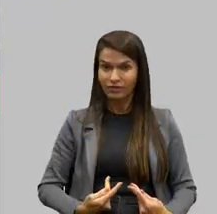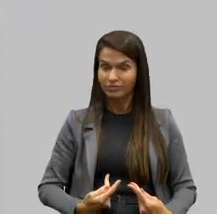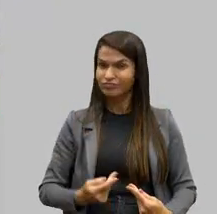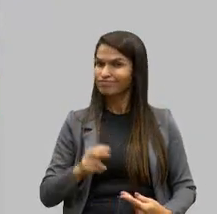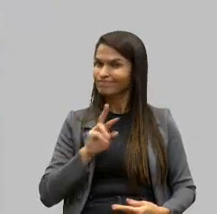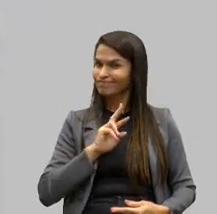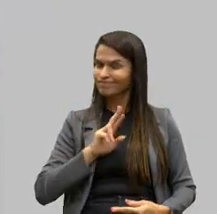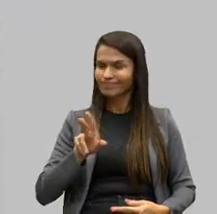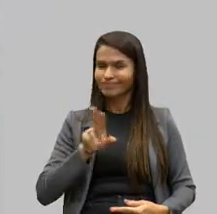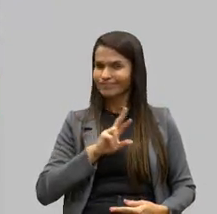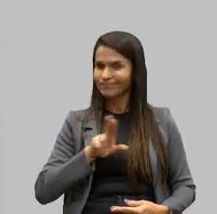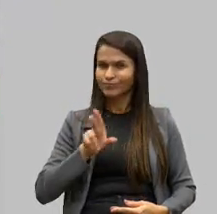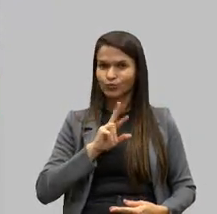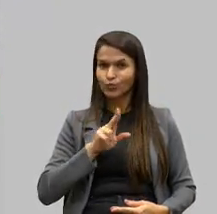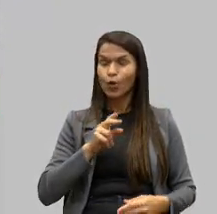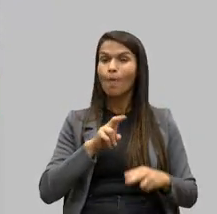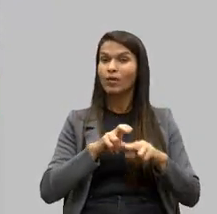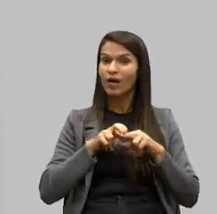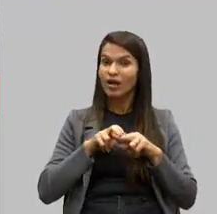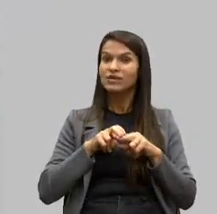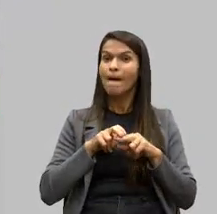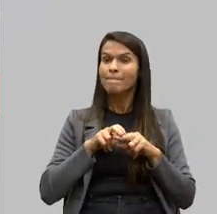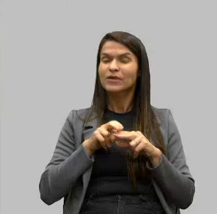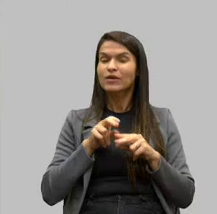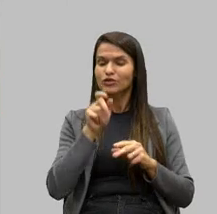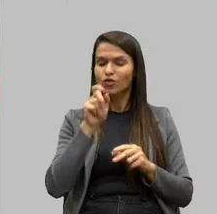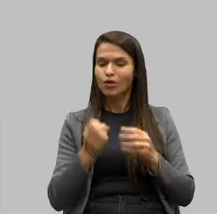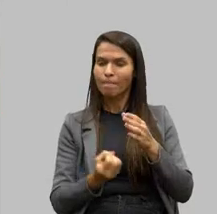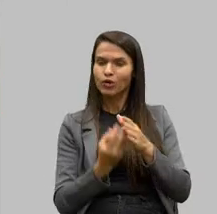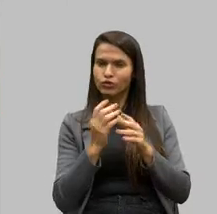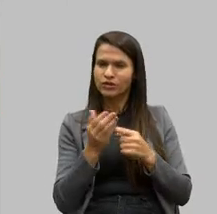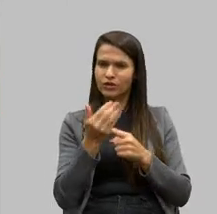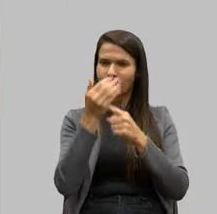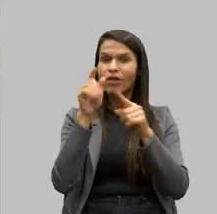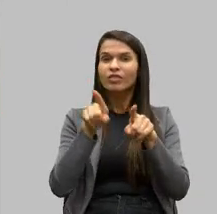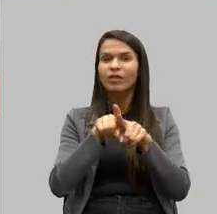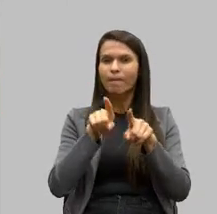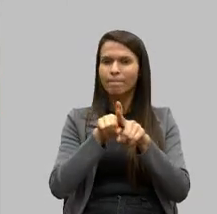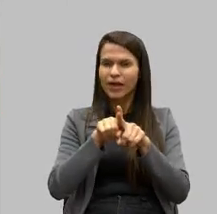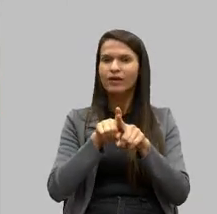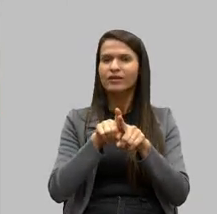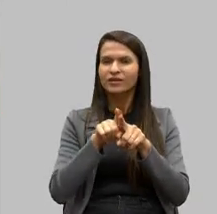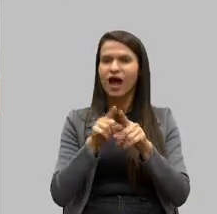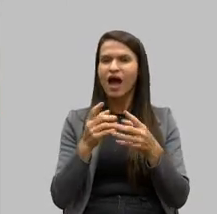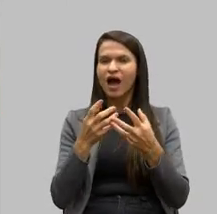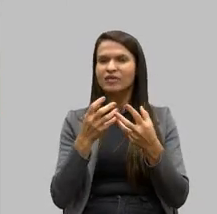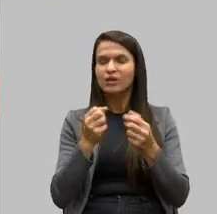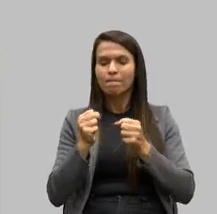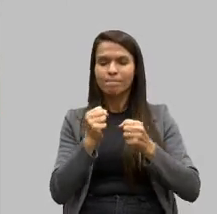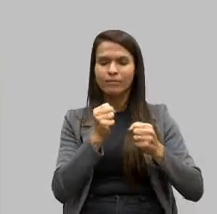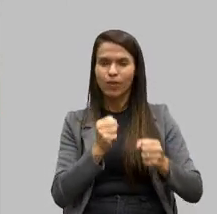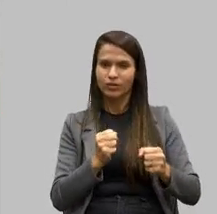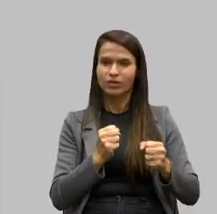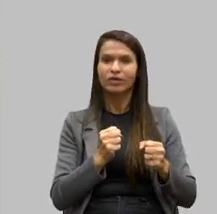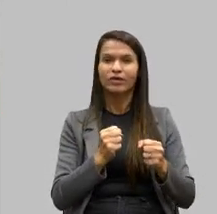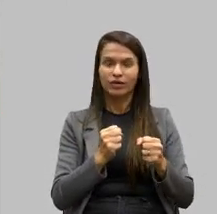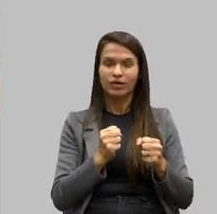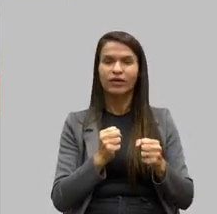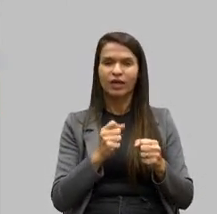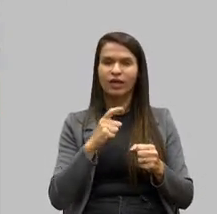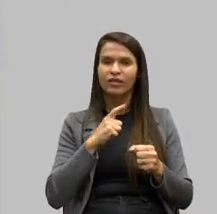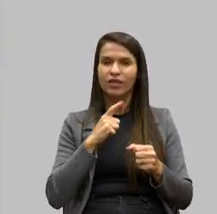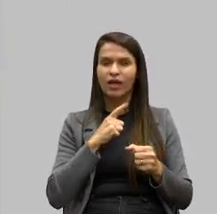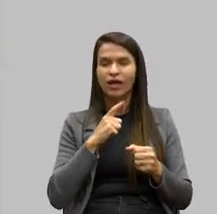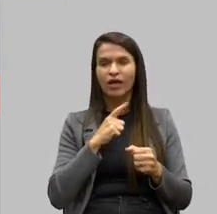é bem isso, porque quem produz a tecnologia também está imbuído de relações de poder, também tem um lugar de onde